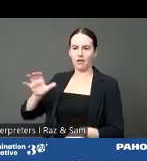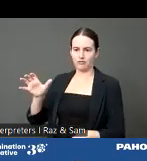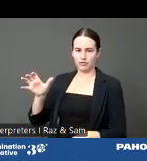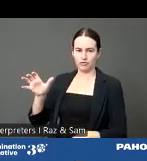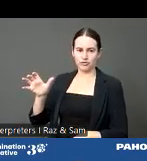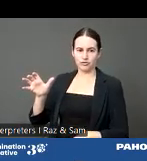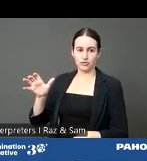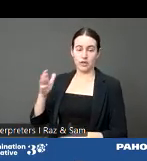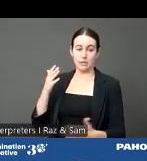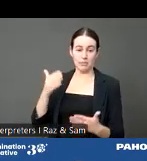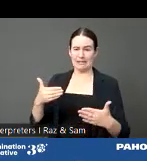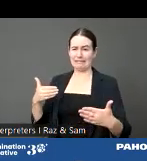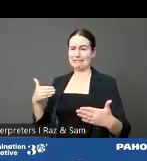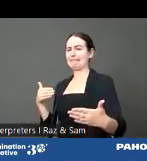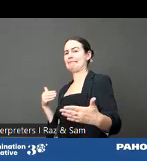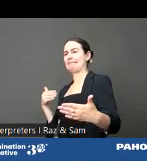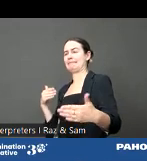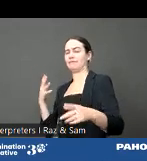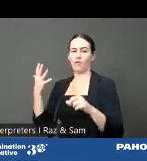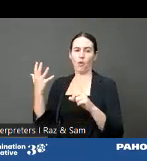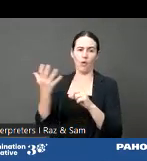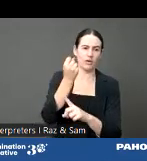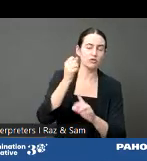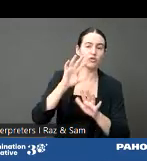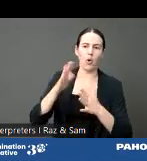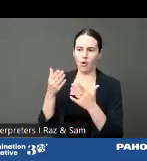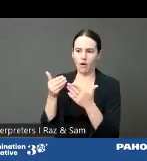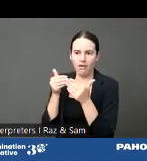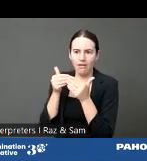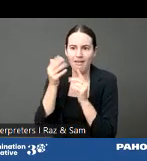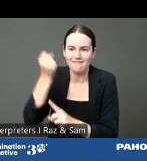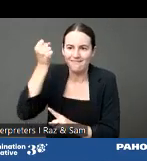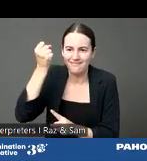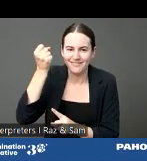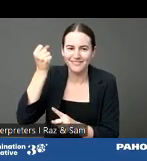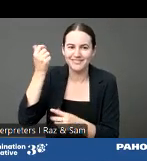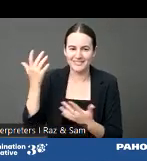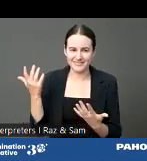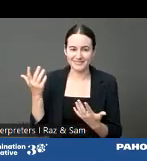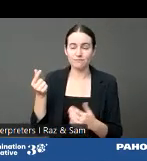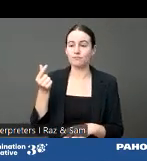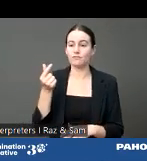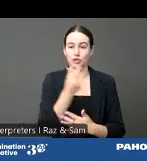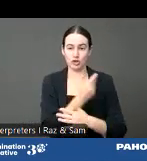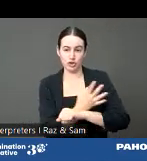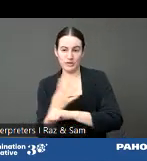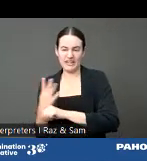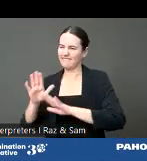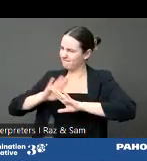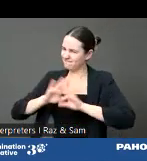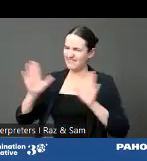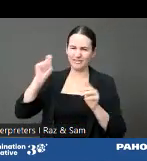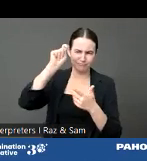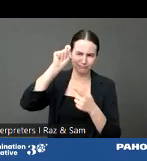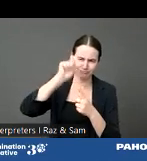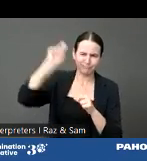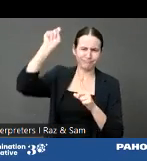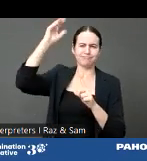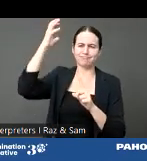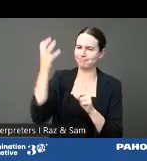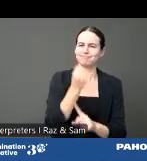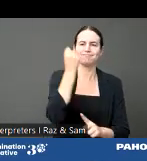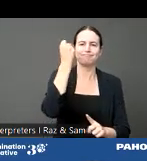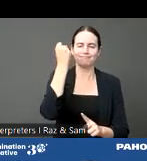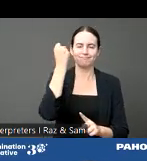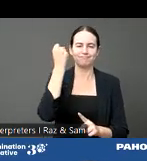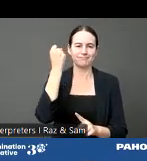e quais as chances de alcançar esses objetivos. Temos em verde, onde já foi alcançado, os países